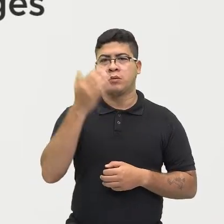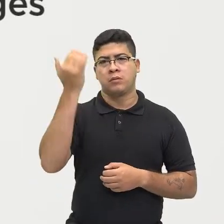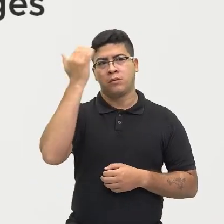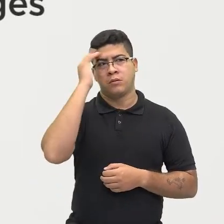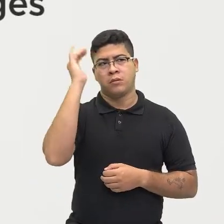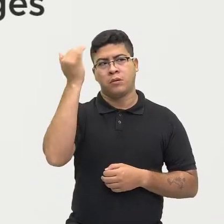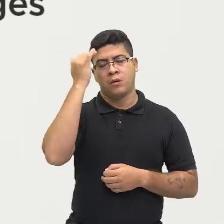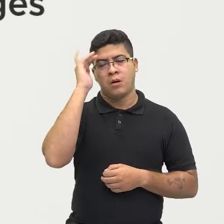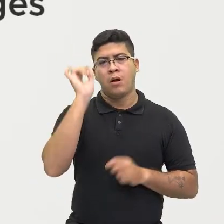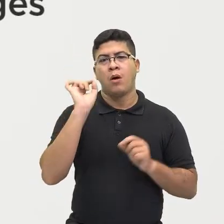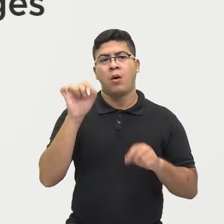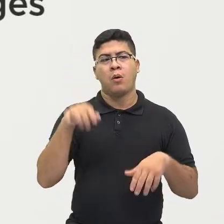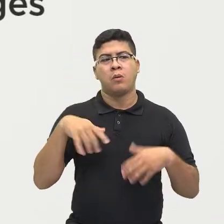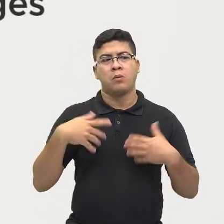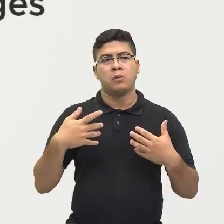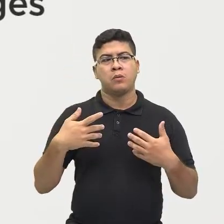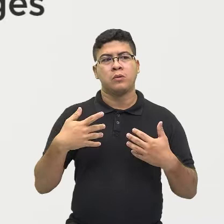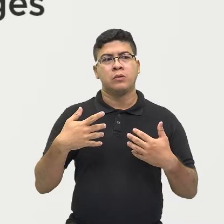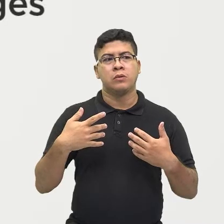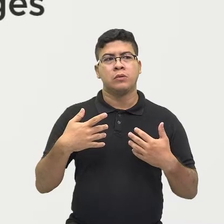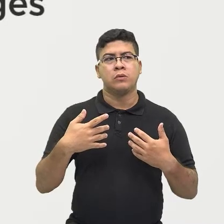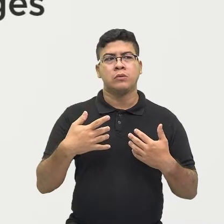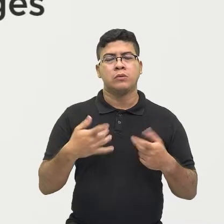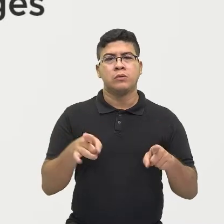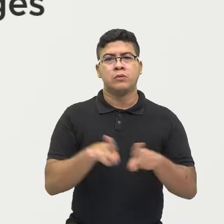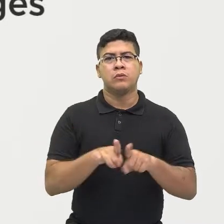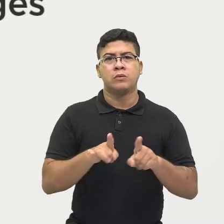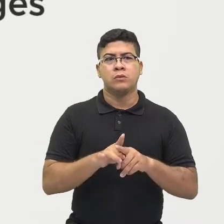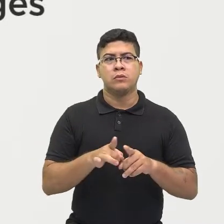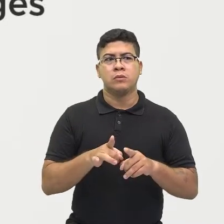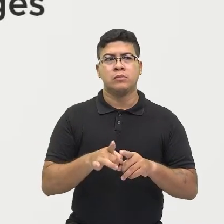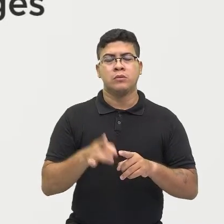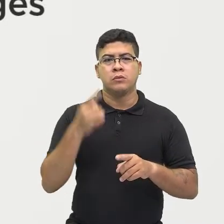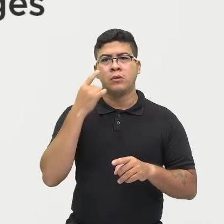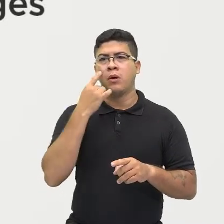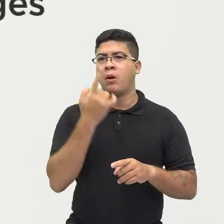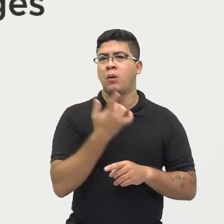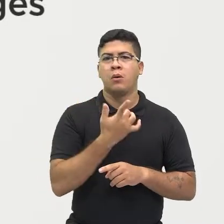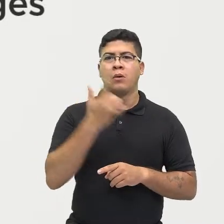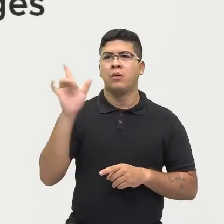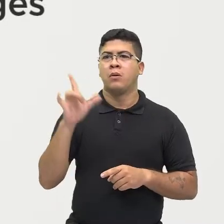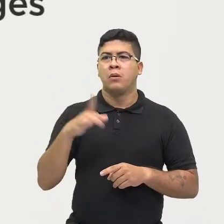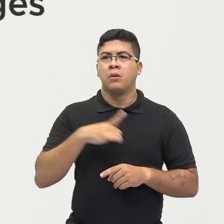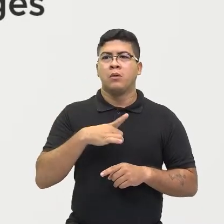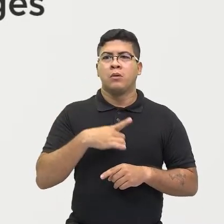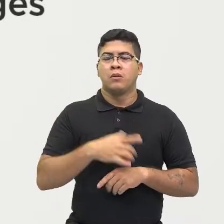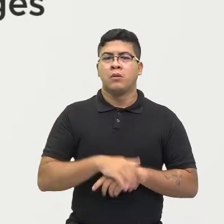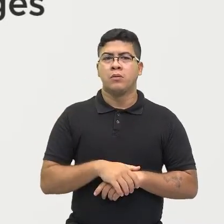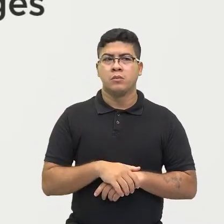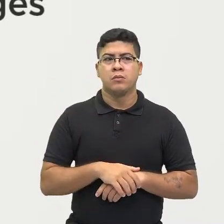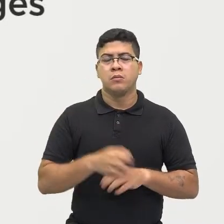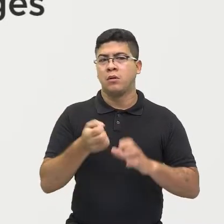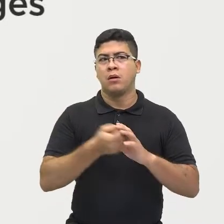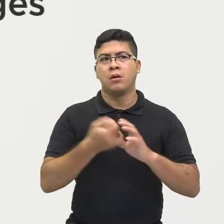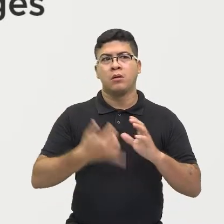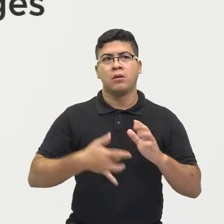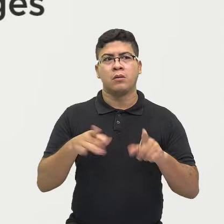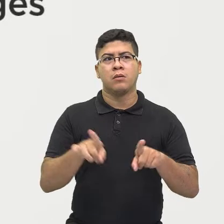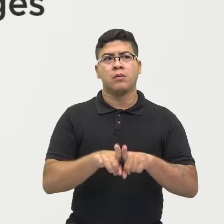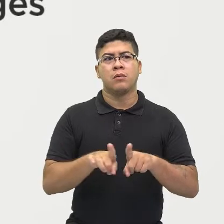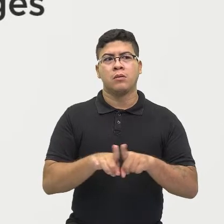eu vou ter uma outra perspectiva da imagem, indicando assim essas